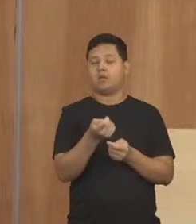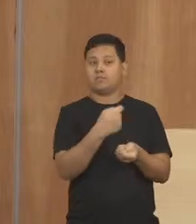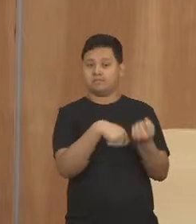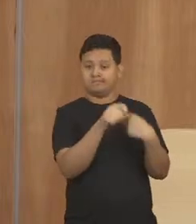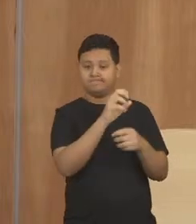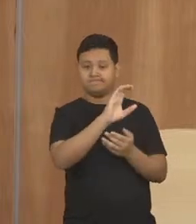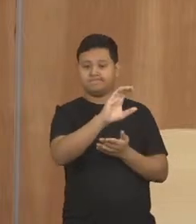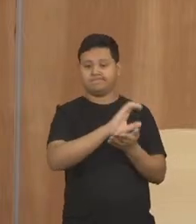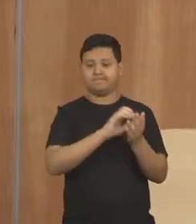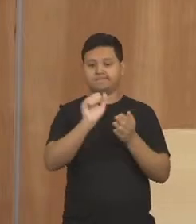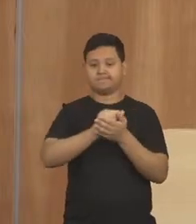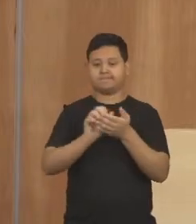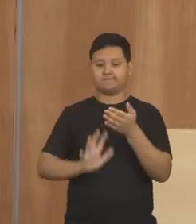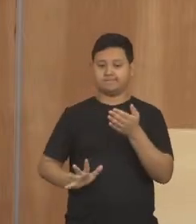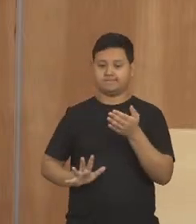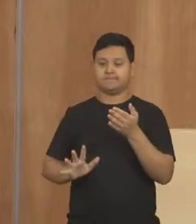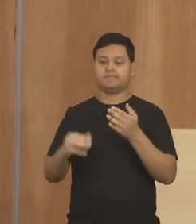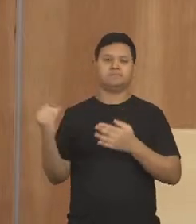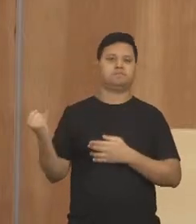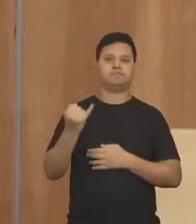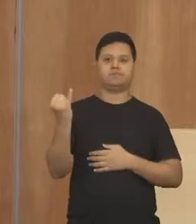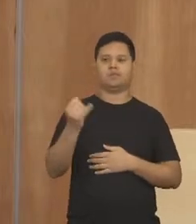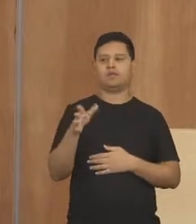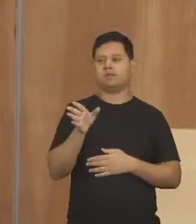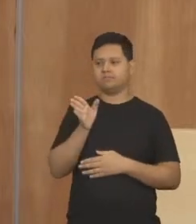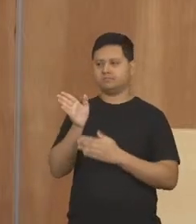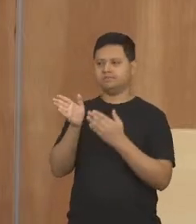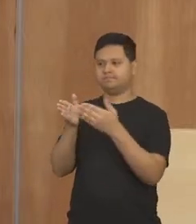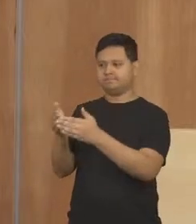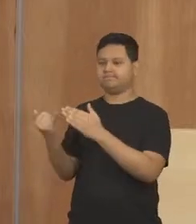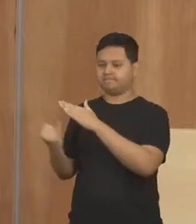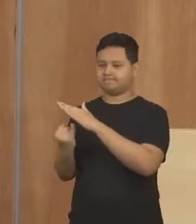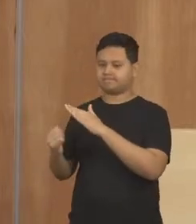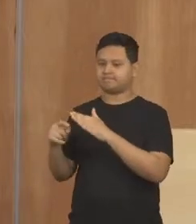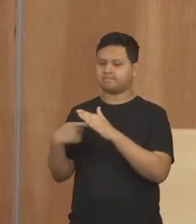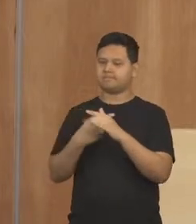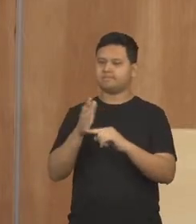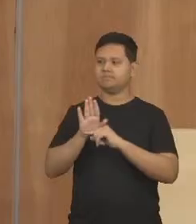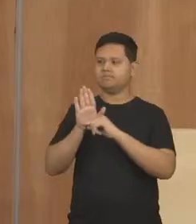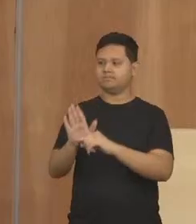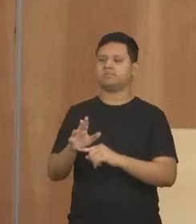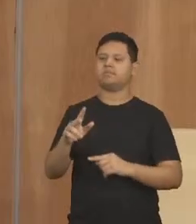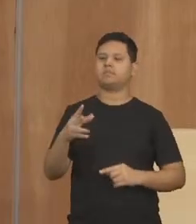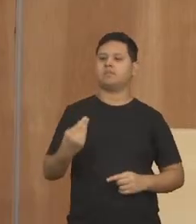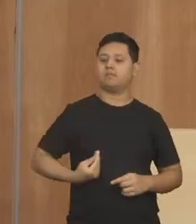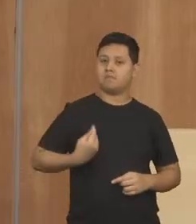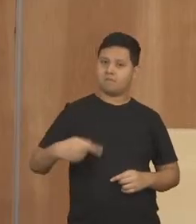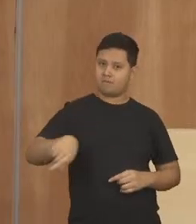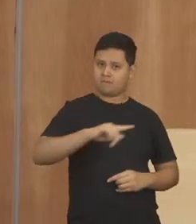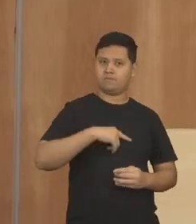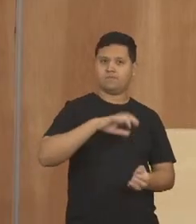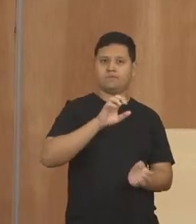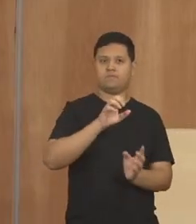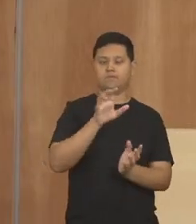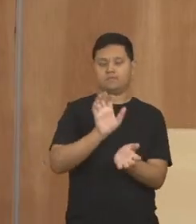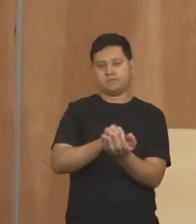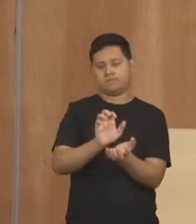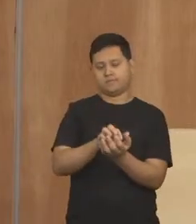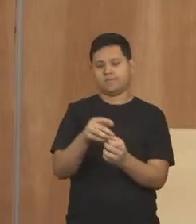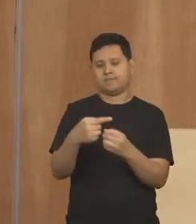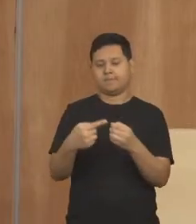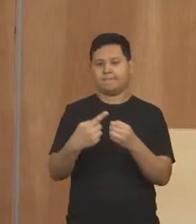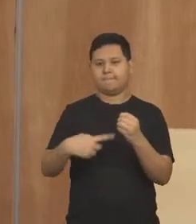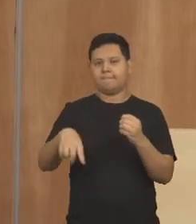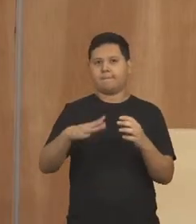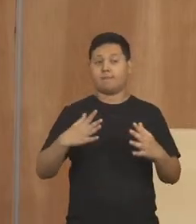atividades tão importantes vem para melhorar aí nosso ordenamento jurídico, vem para melhorar a nossa cidade. Eu